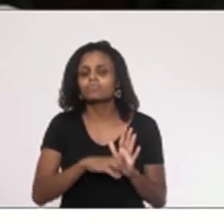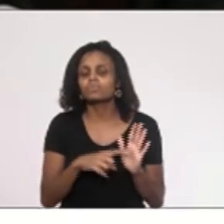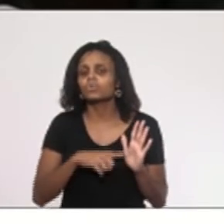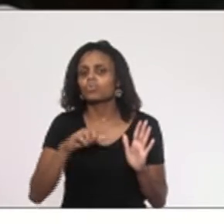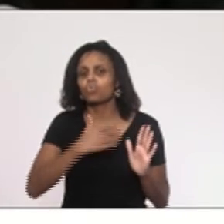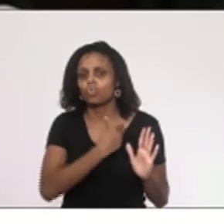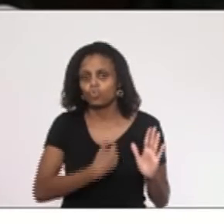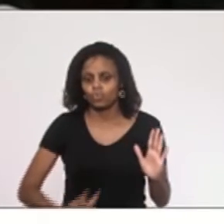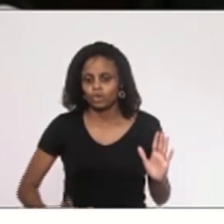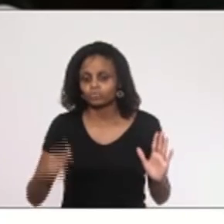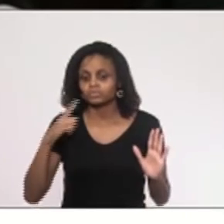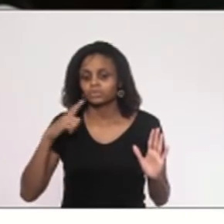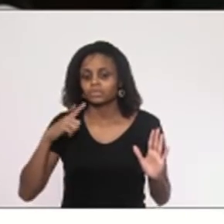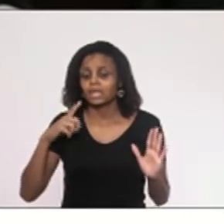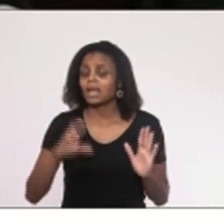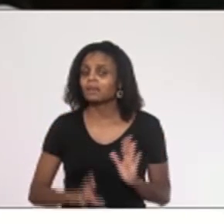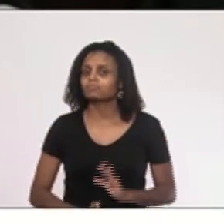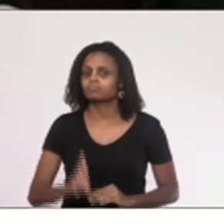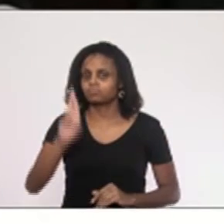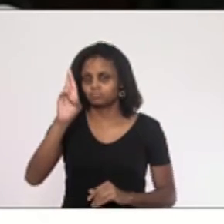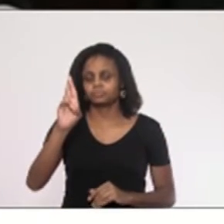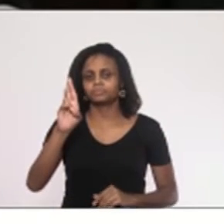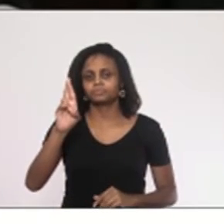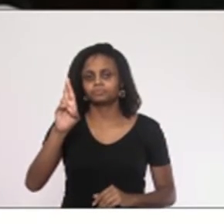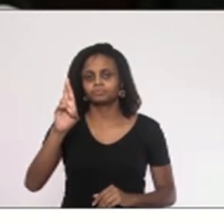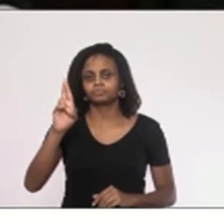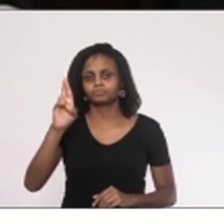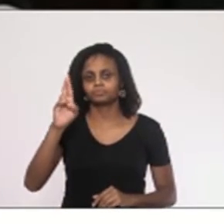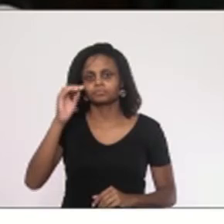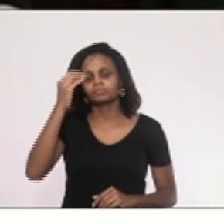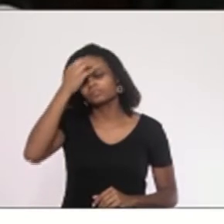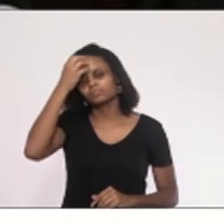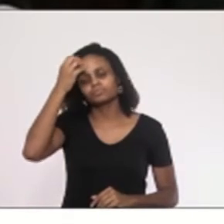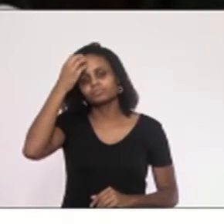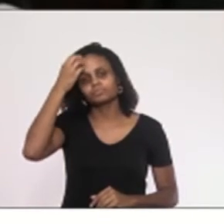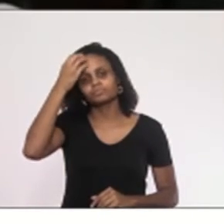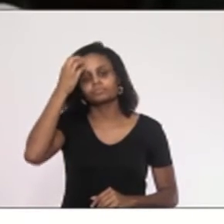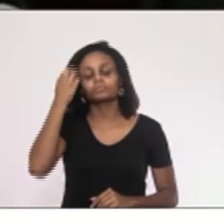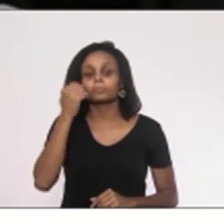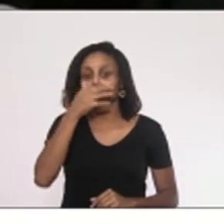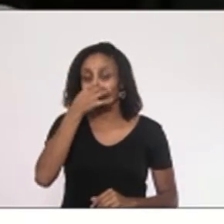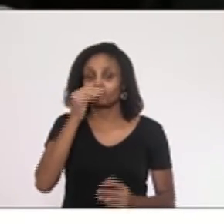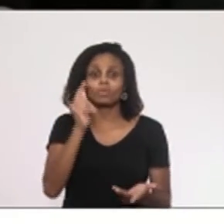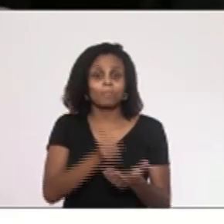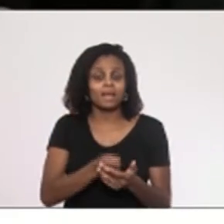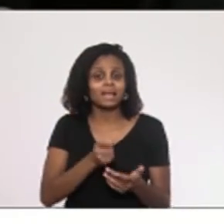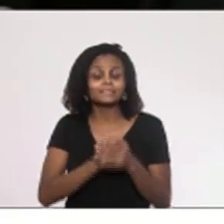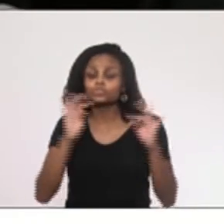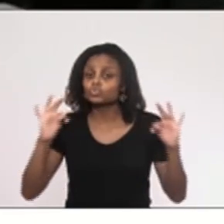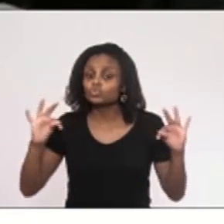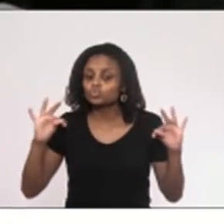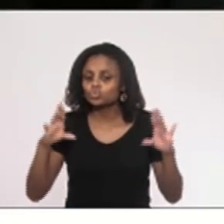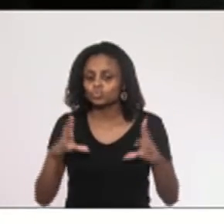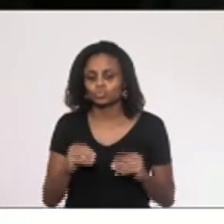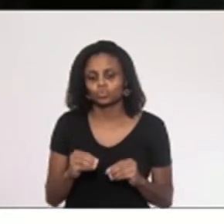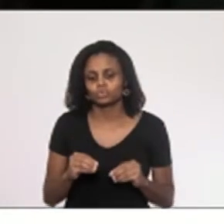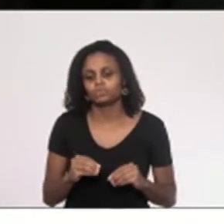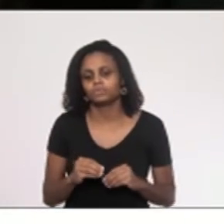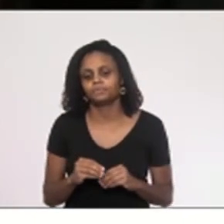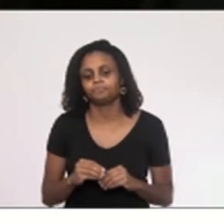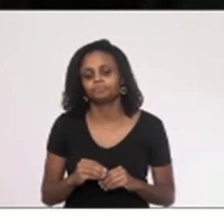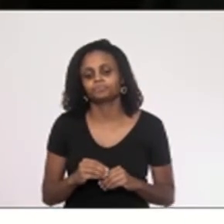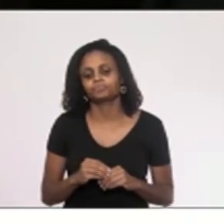que o governo tenha a responsabilidade de pagar integralmente. Esse tem que